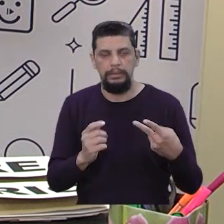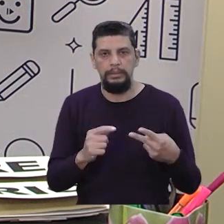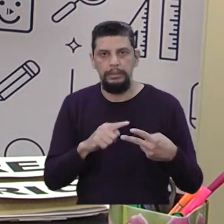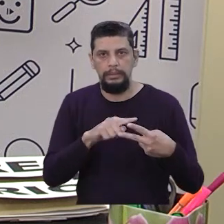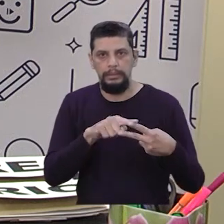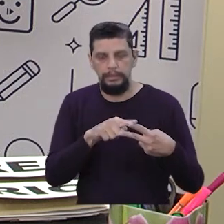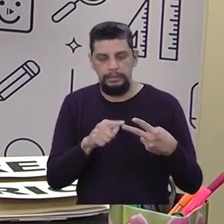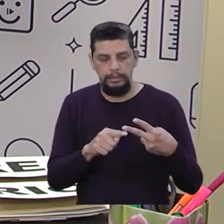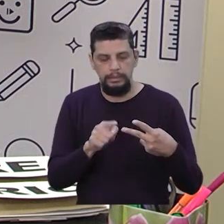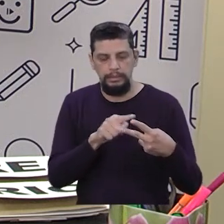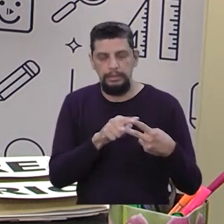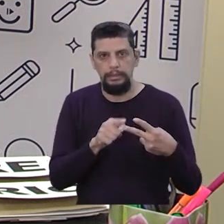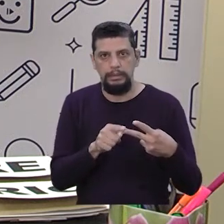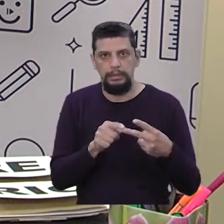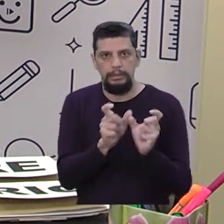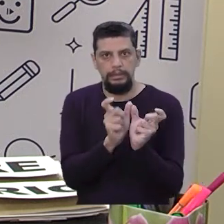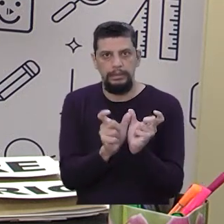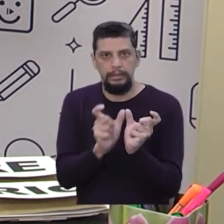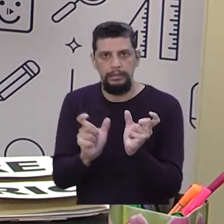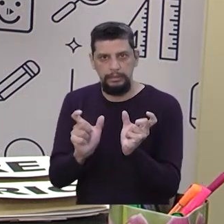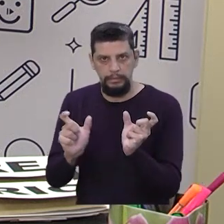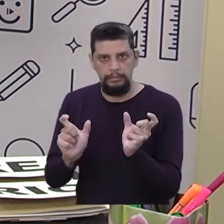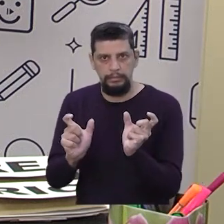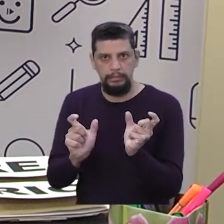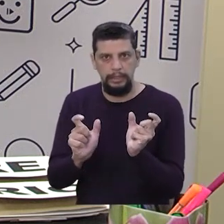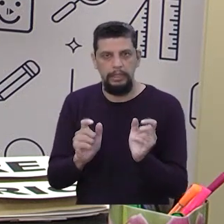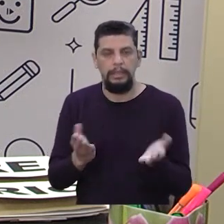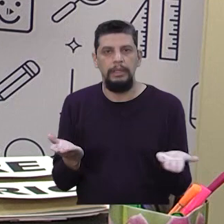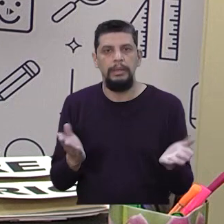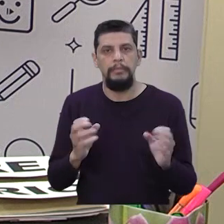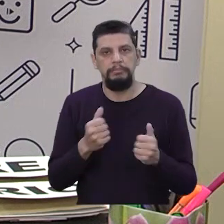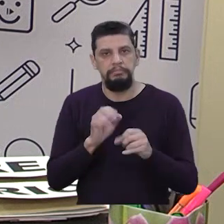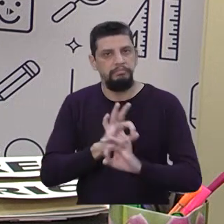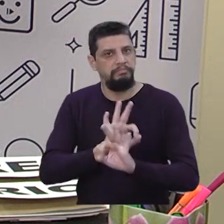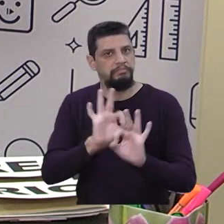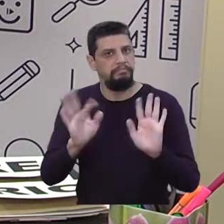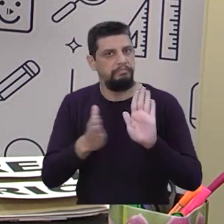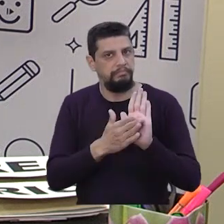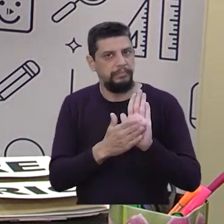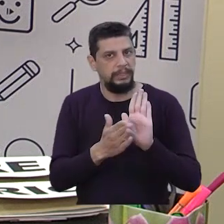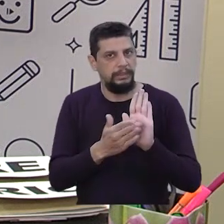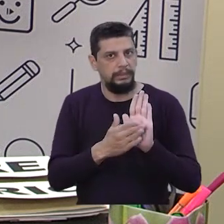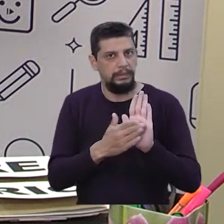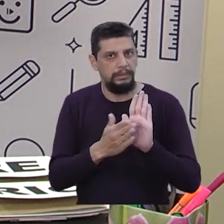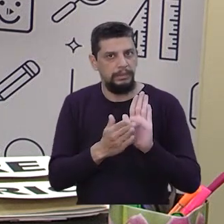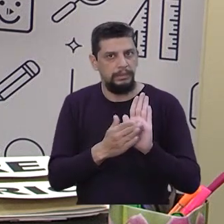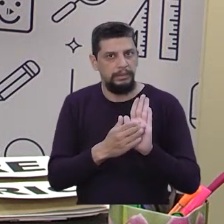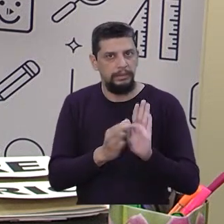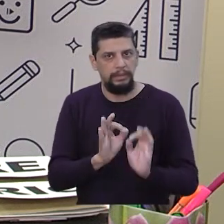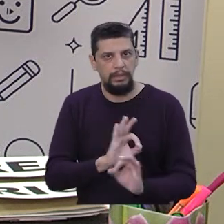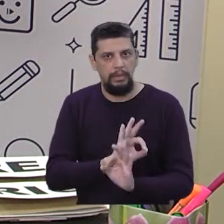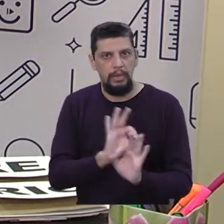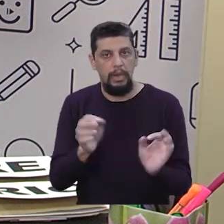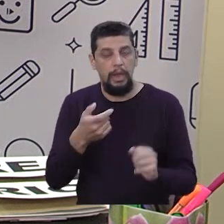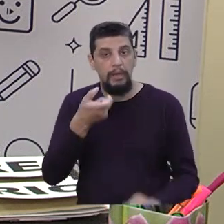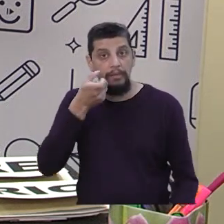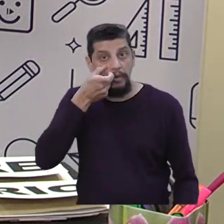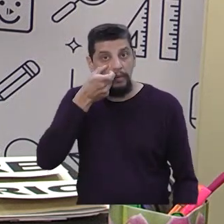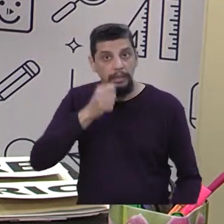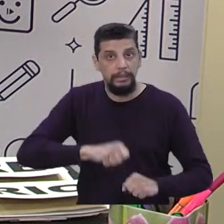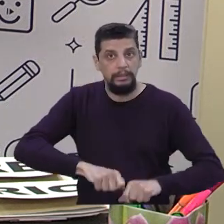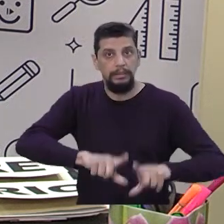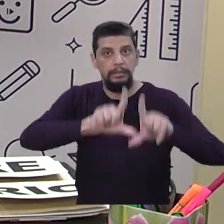o T. Arte. Duas sílabas. Muito bem. Estamos indo, vamos ver lá na tela se